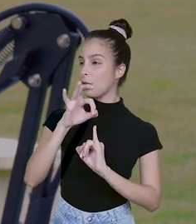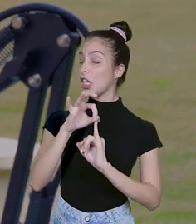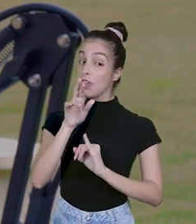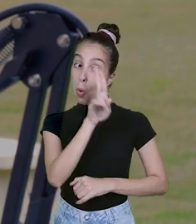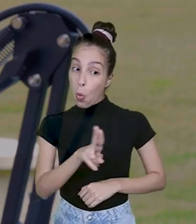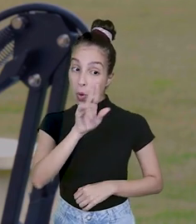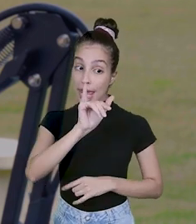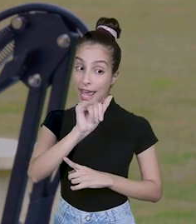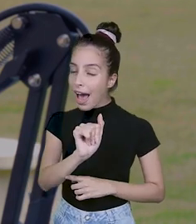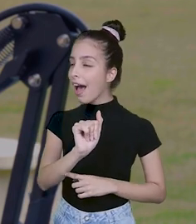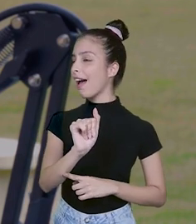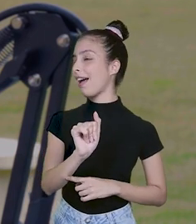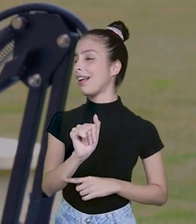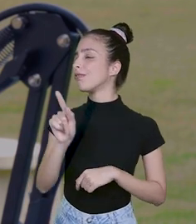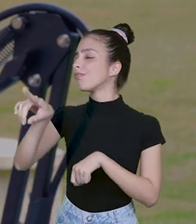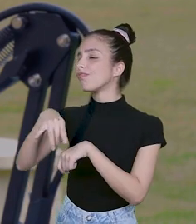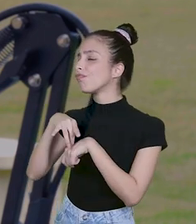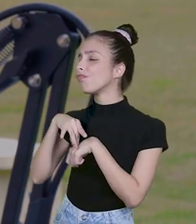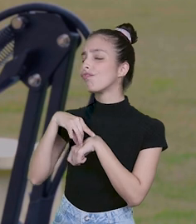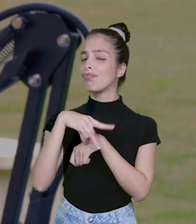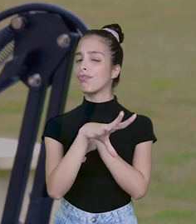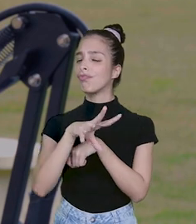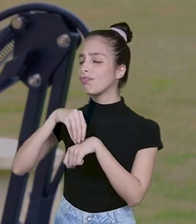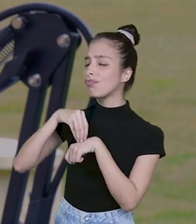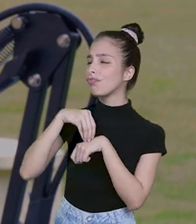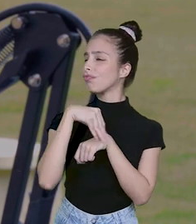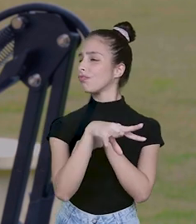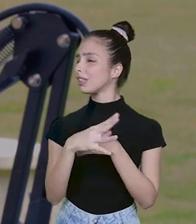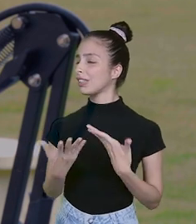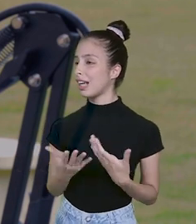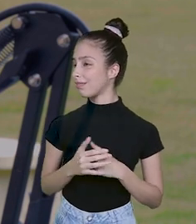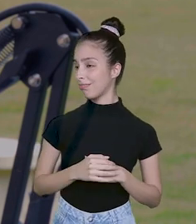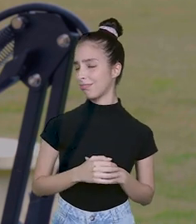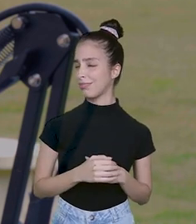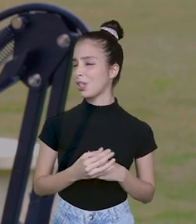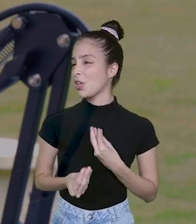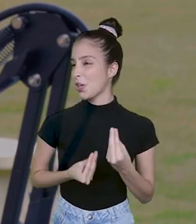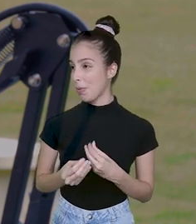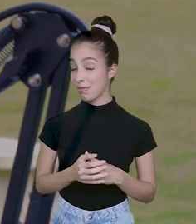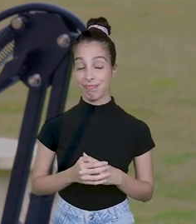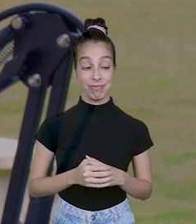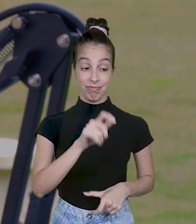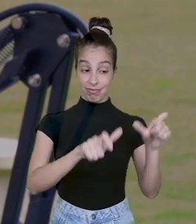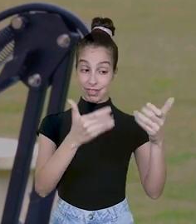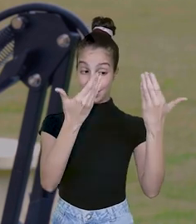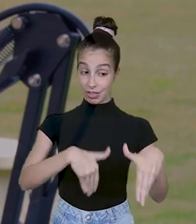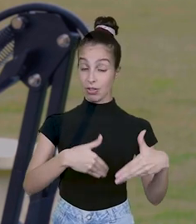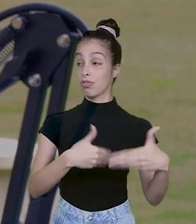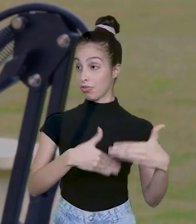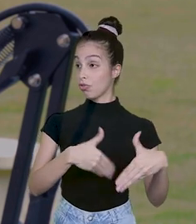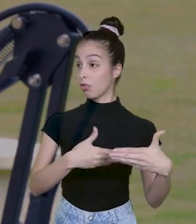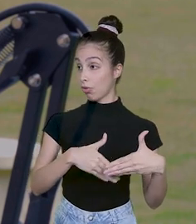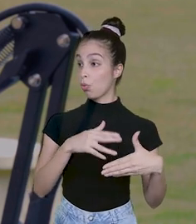servidores quando o assunto é inteligência ial Servidor Público se utilizando de tecnologia sobretudo Inteligência